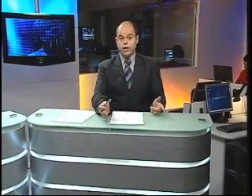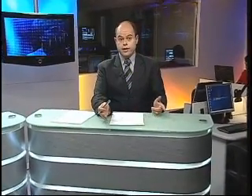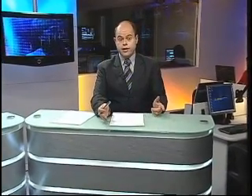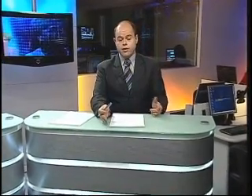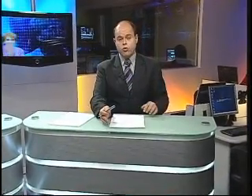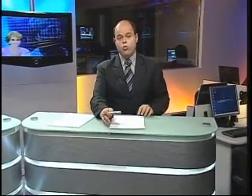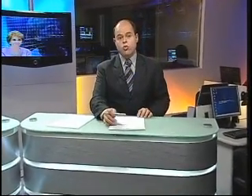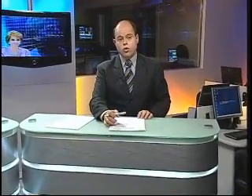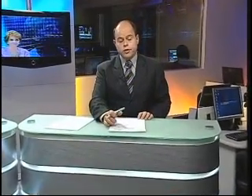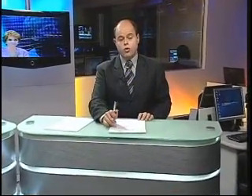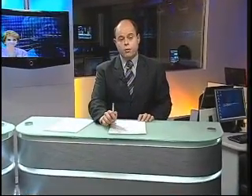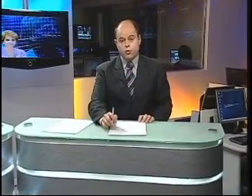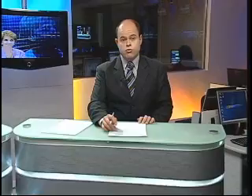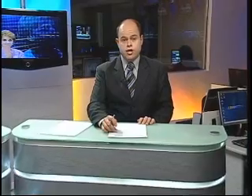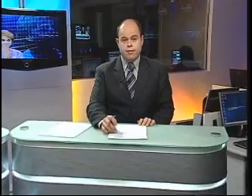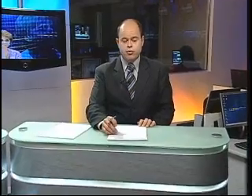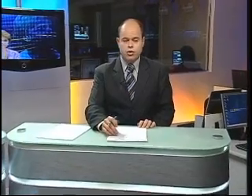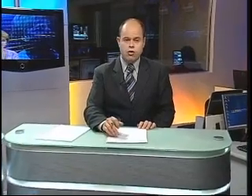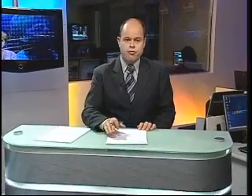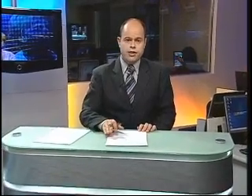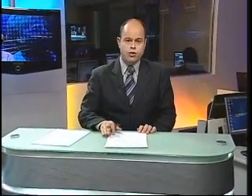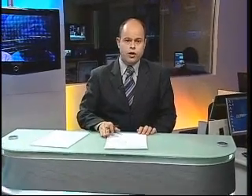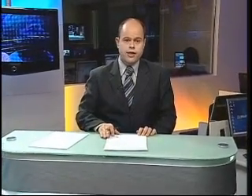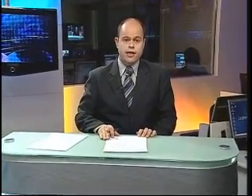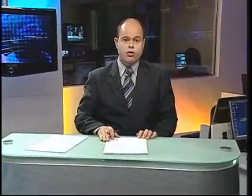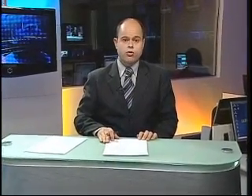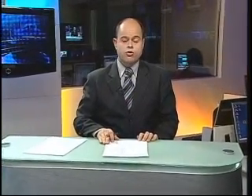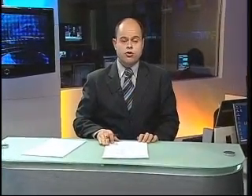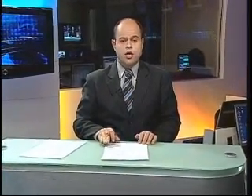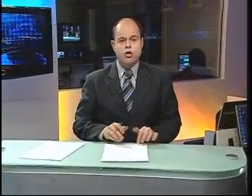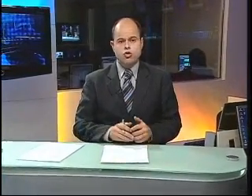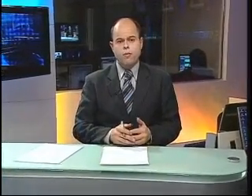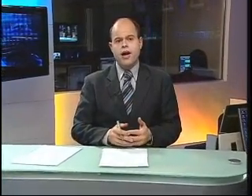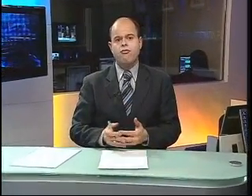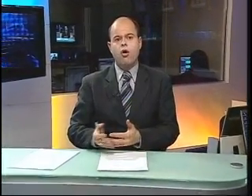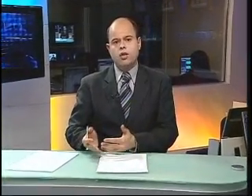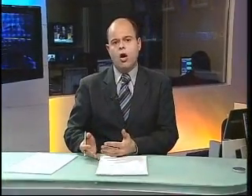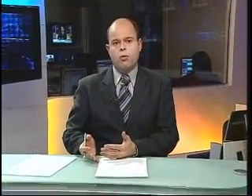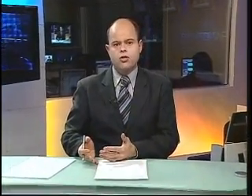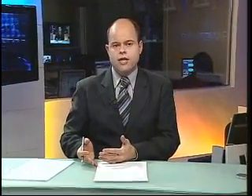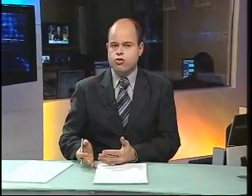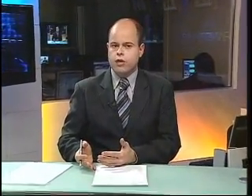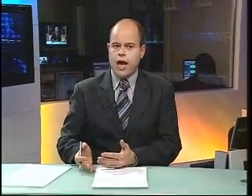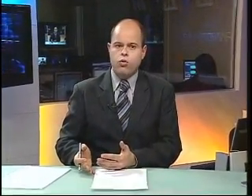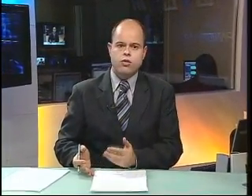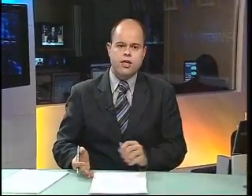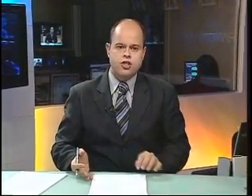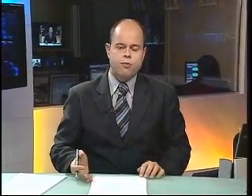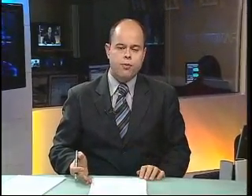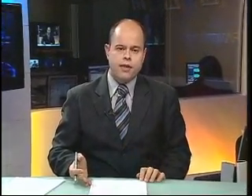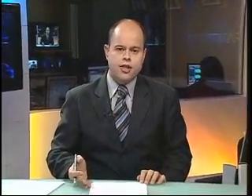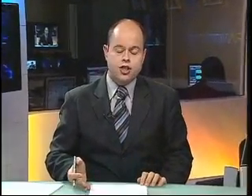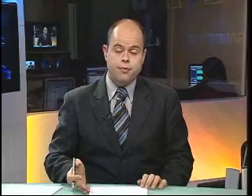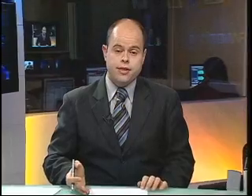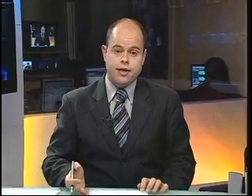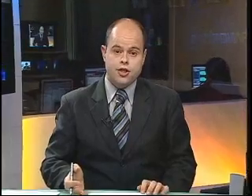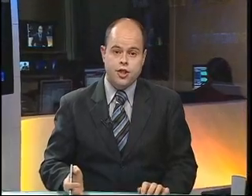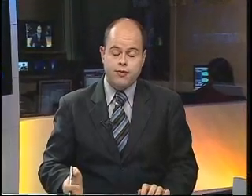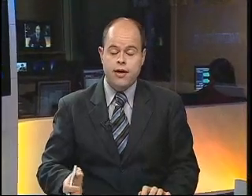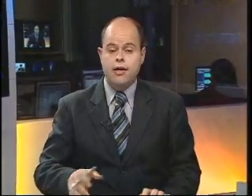Foi pelo Twitter o único pronunciamento da governadora Ieda Cruzes sobre a volta ao processo que a acusa de